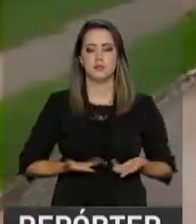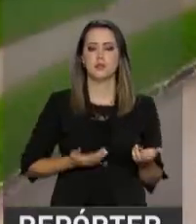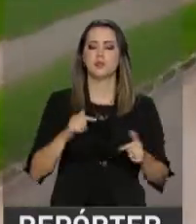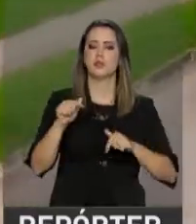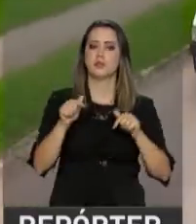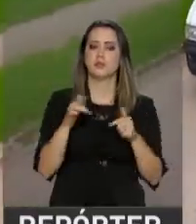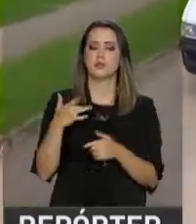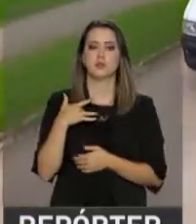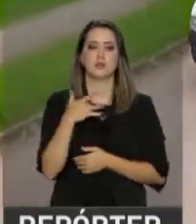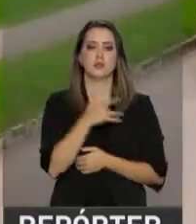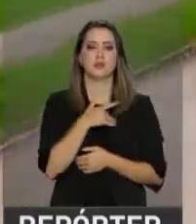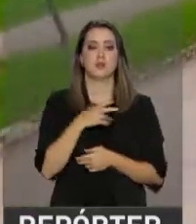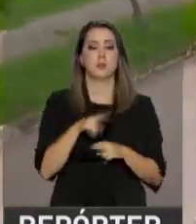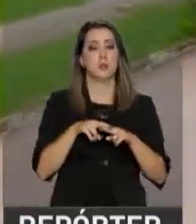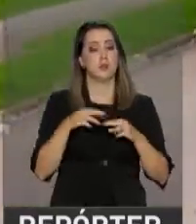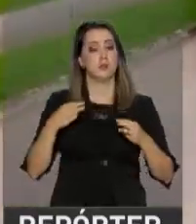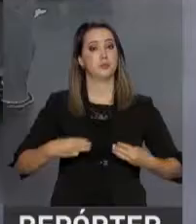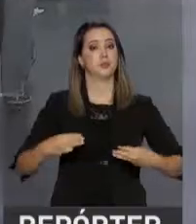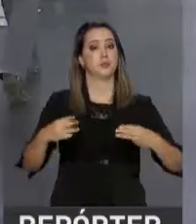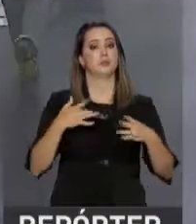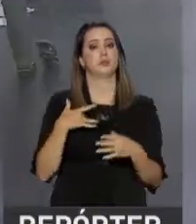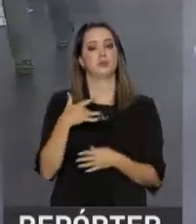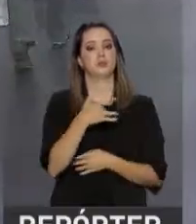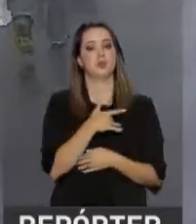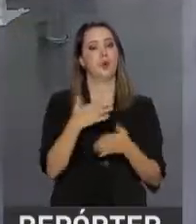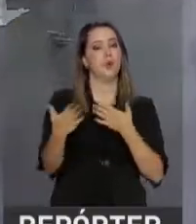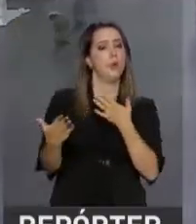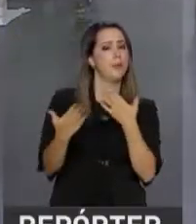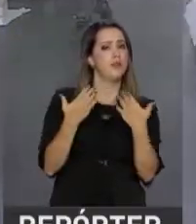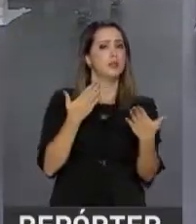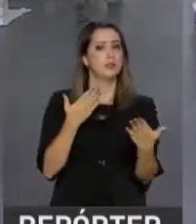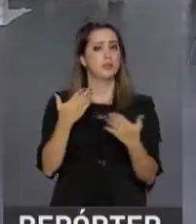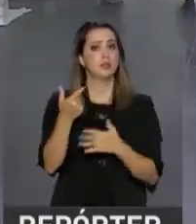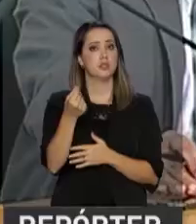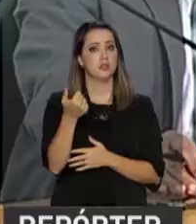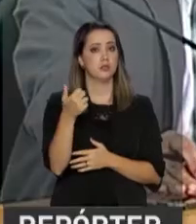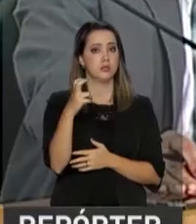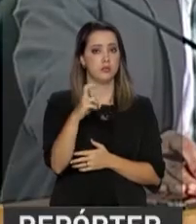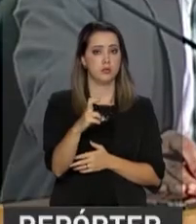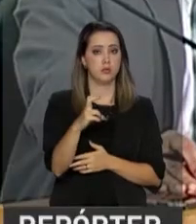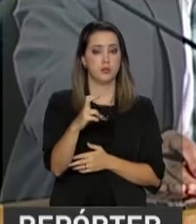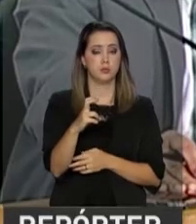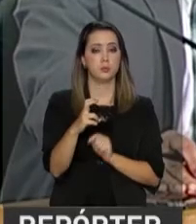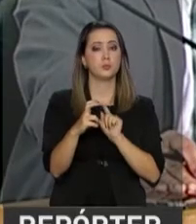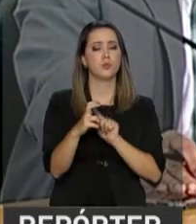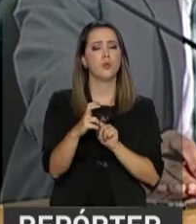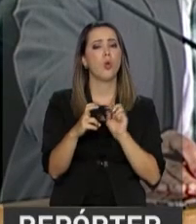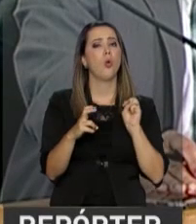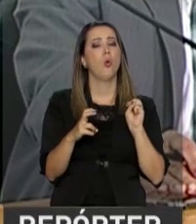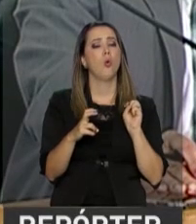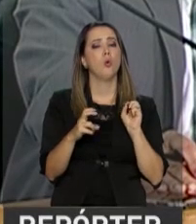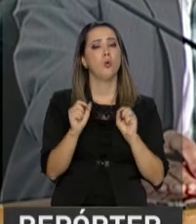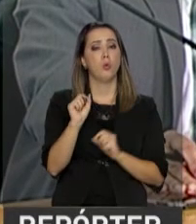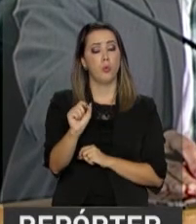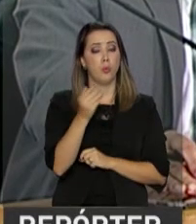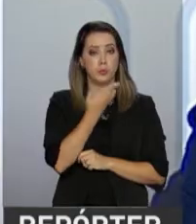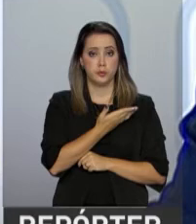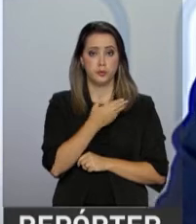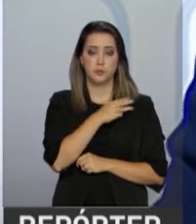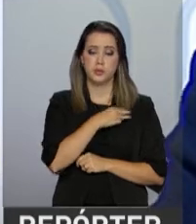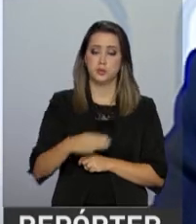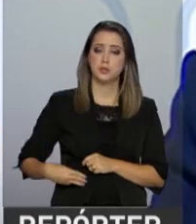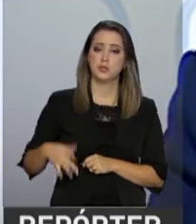de saúde pelo ministério da saúde em comparação a 2015 o ministro da saúde ricardo barros